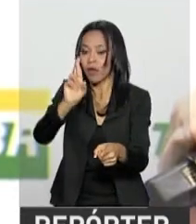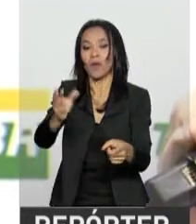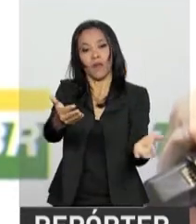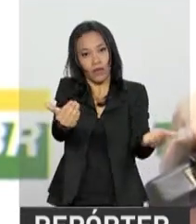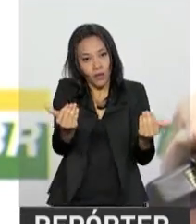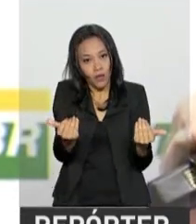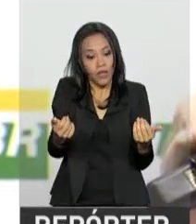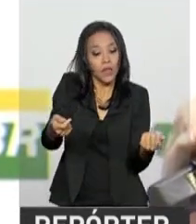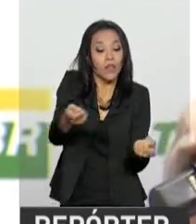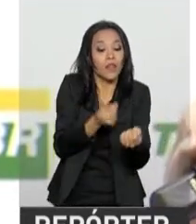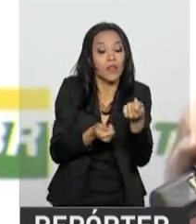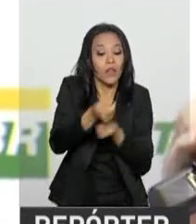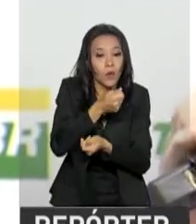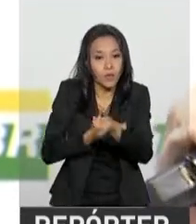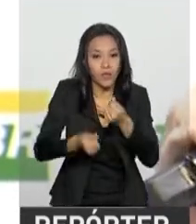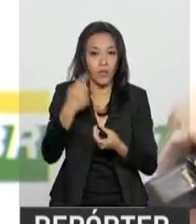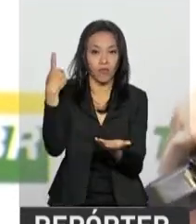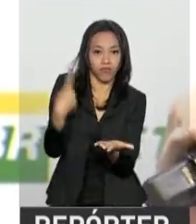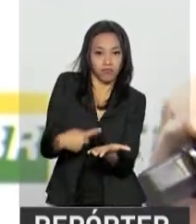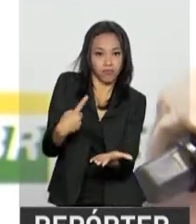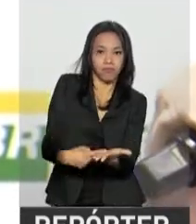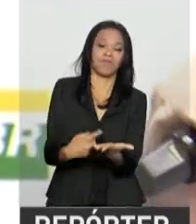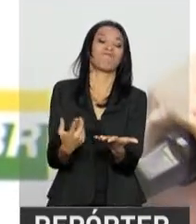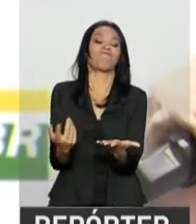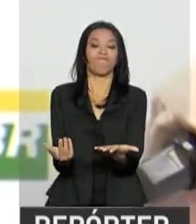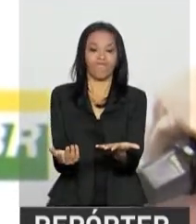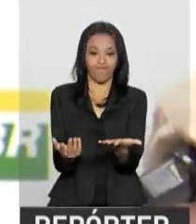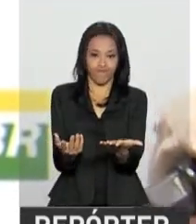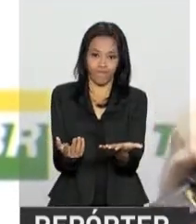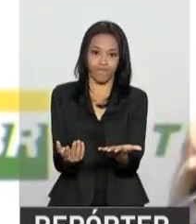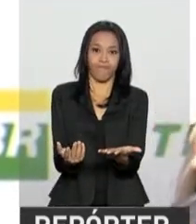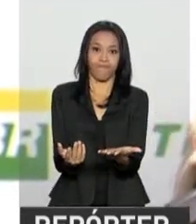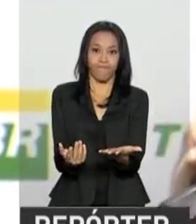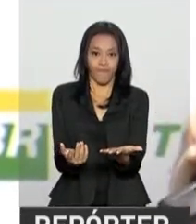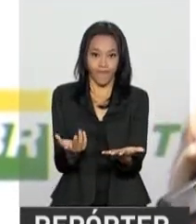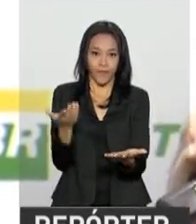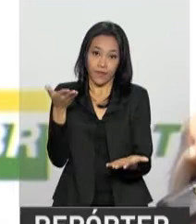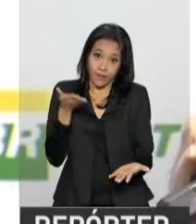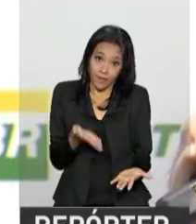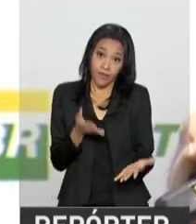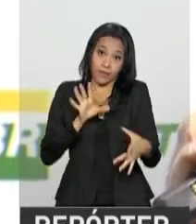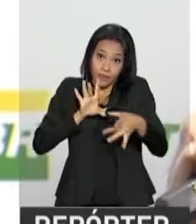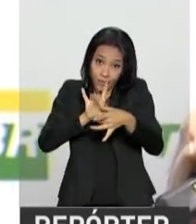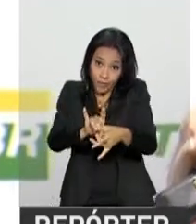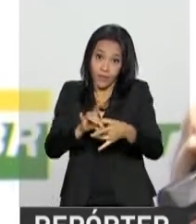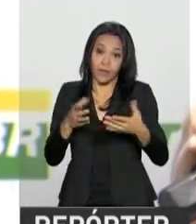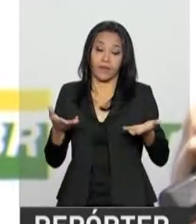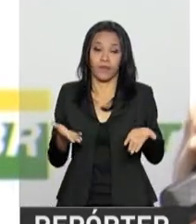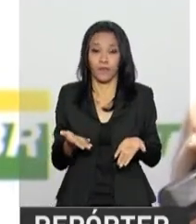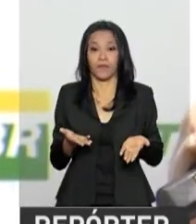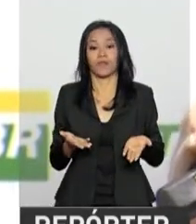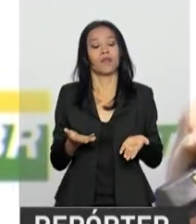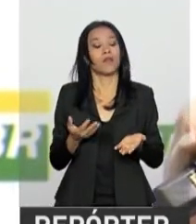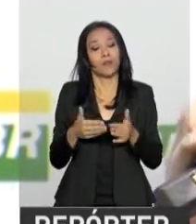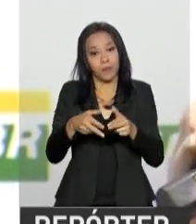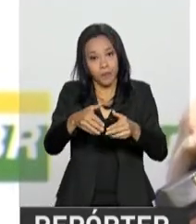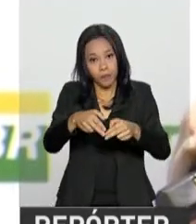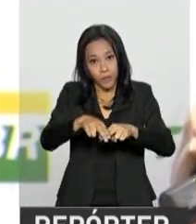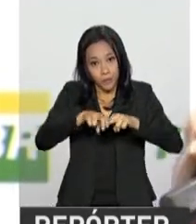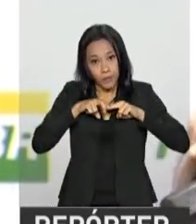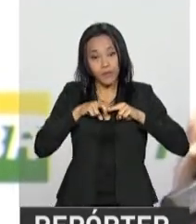um acordo definitivo a neste ano este papado mais construtivo portanto